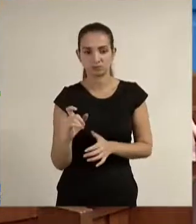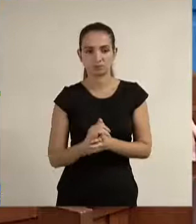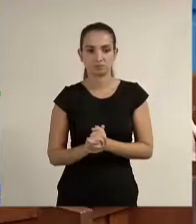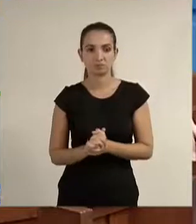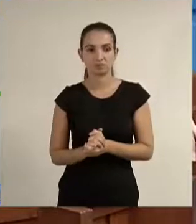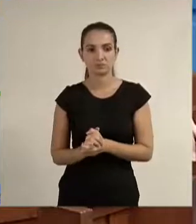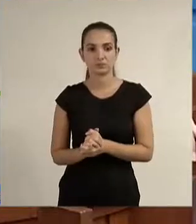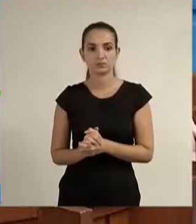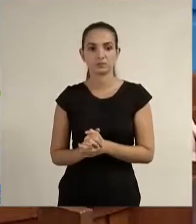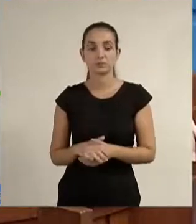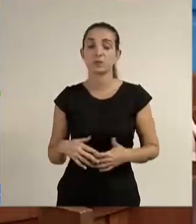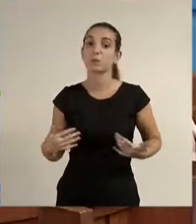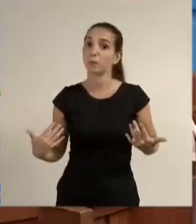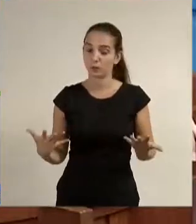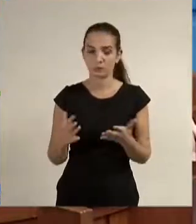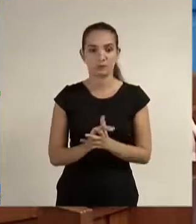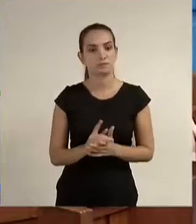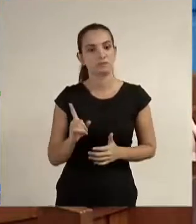Nós